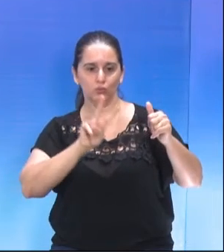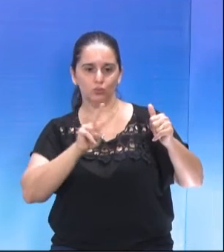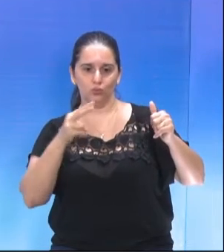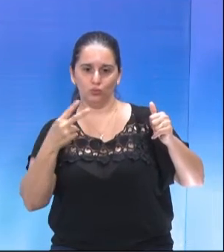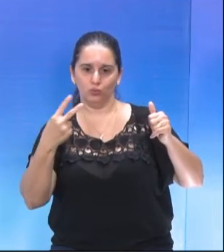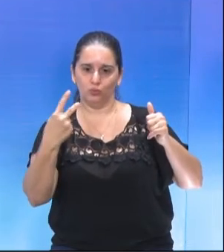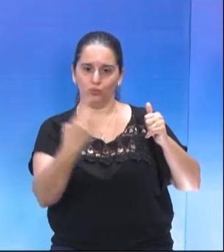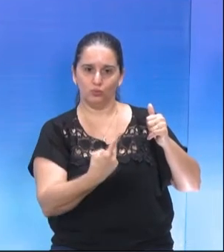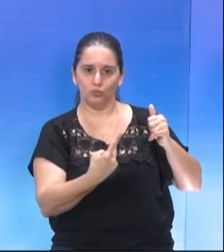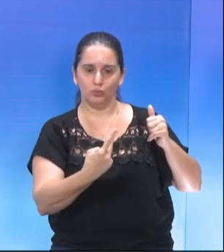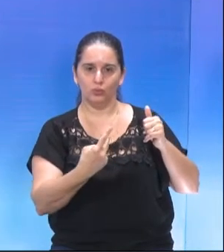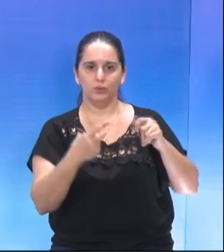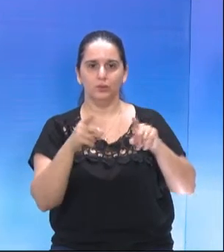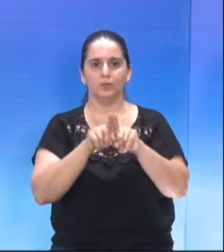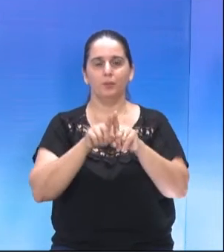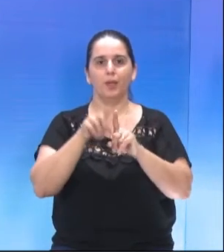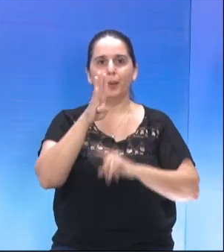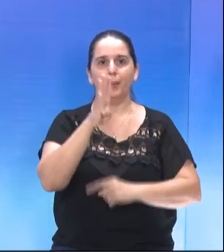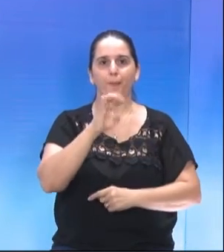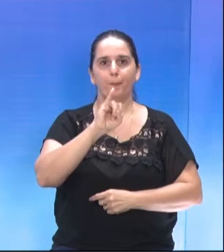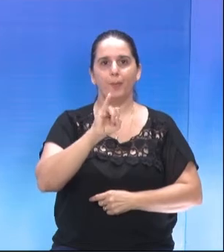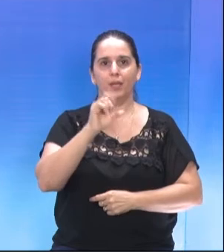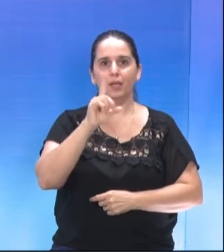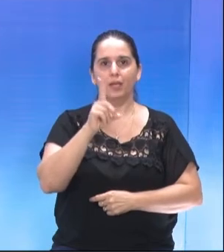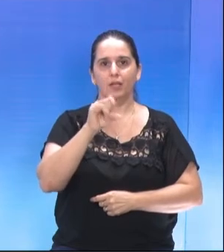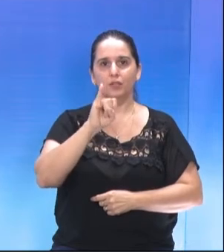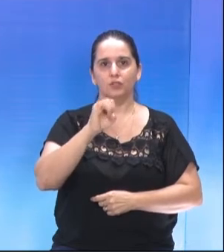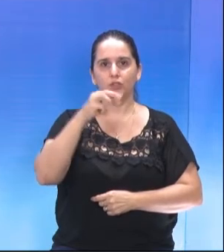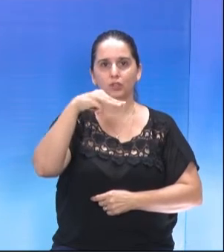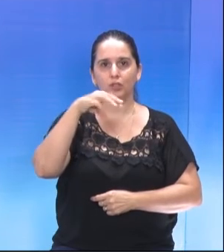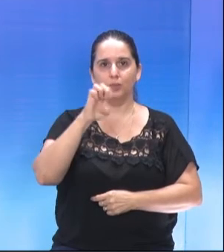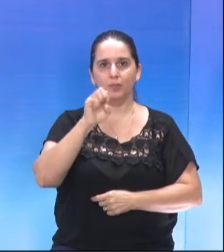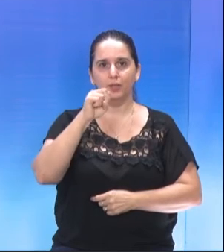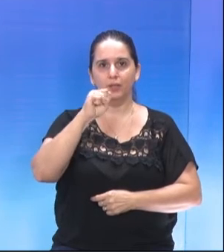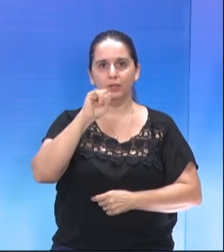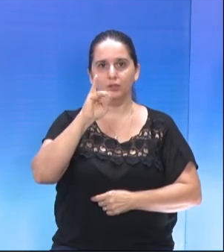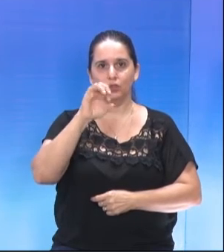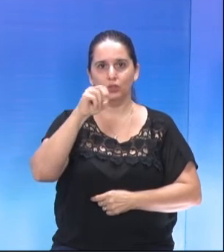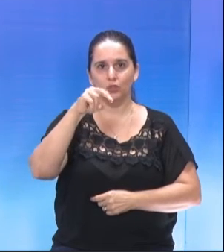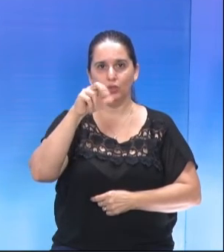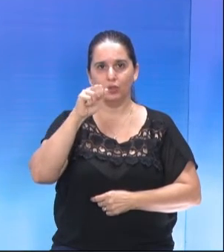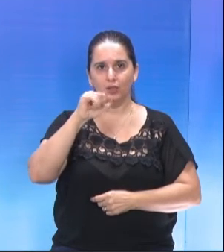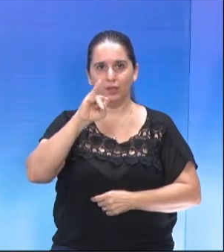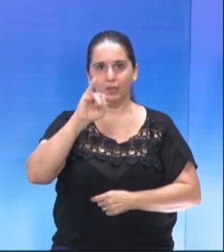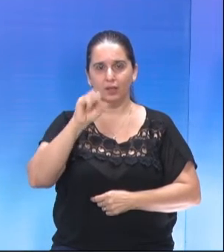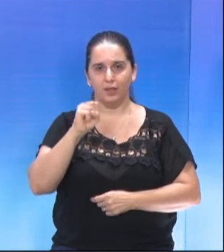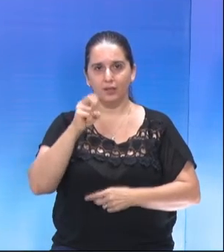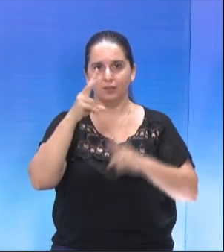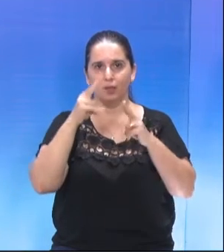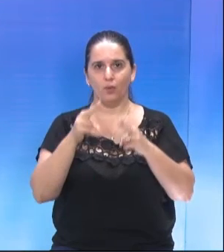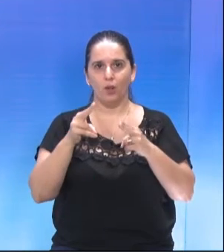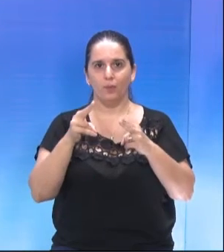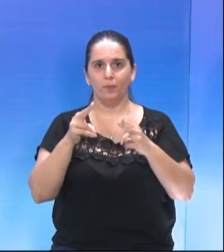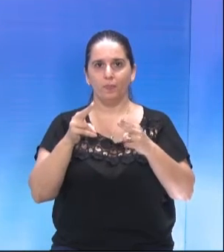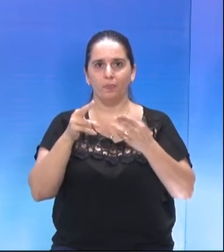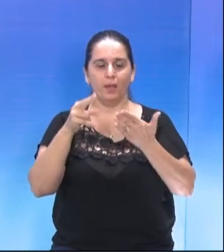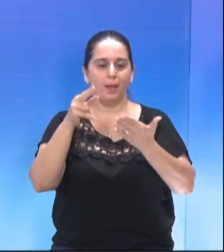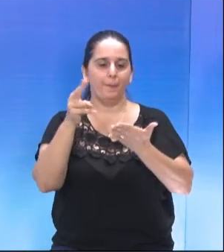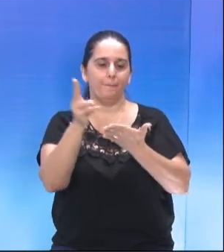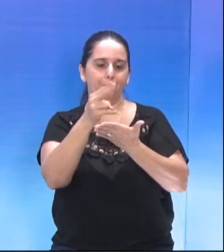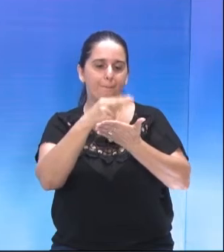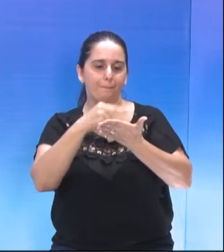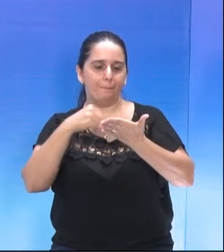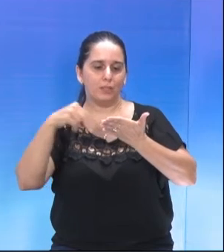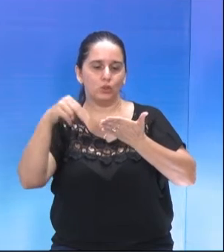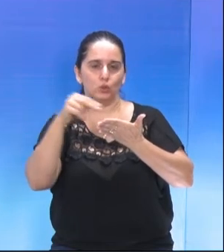obras bidimensionais? Obras bidimensionais são as ditas como a pintura, o desenho, porque nela nós